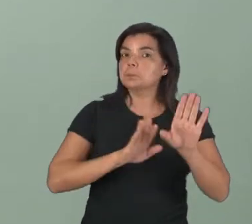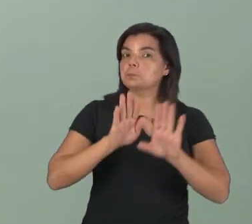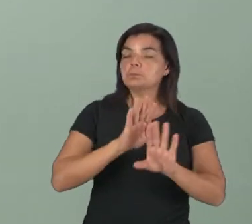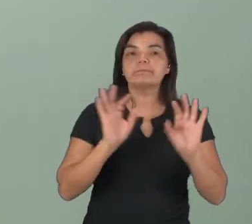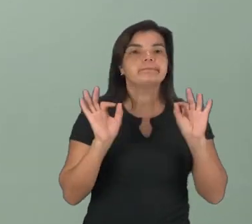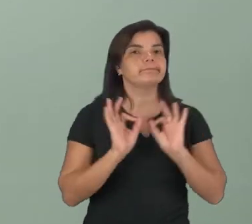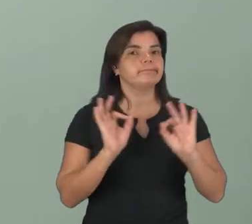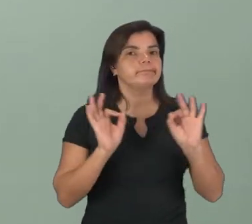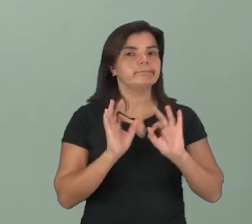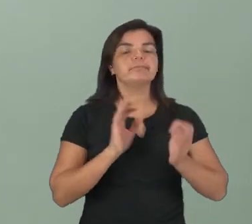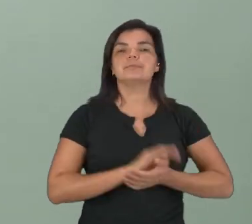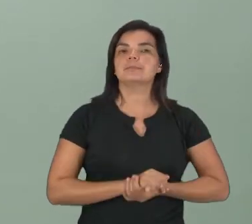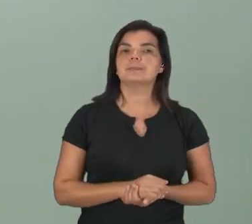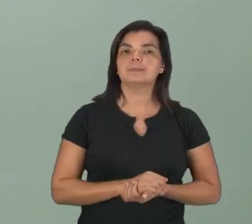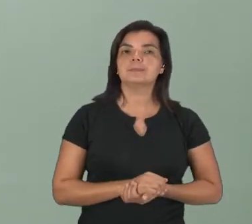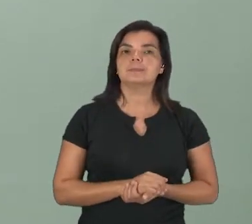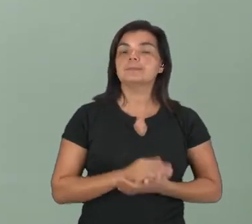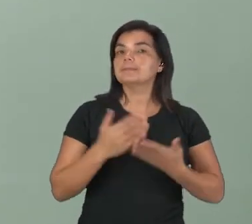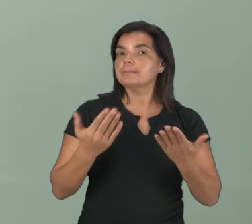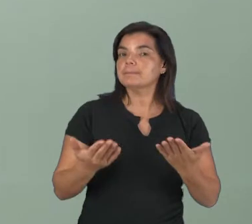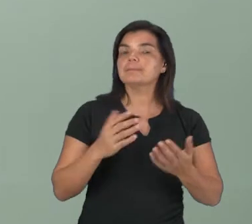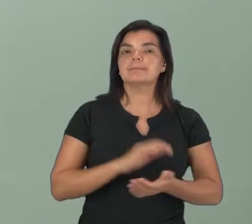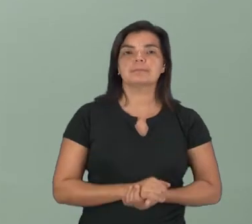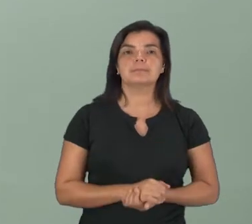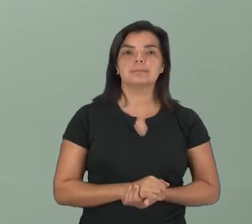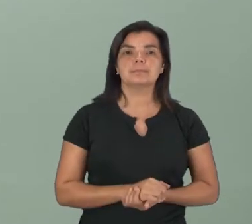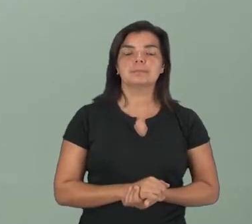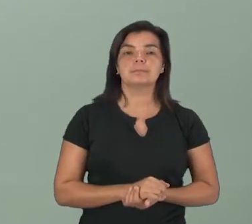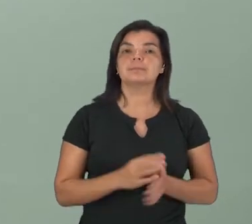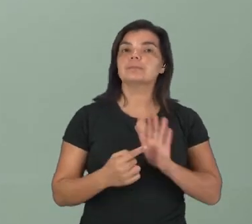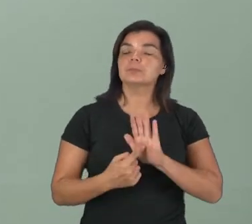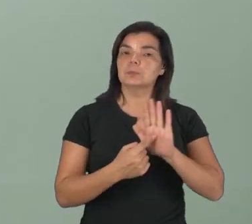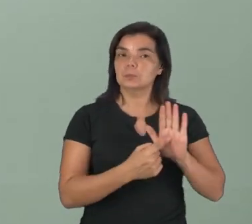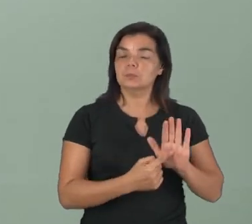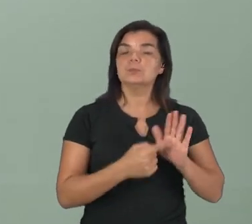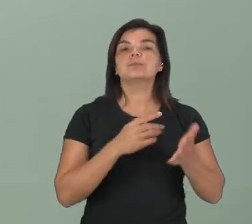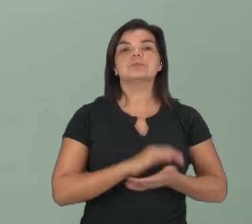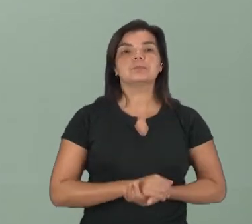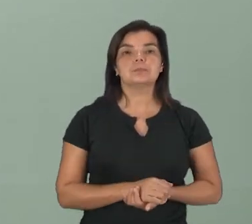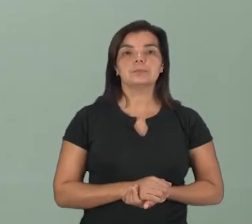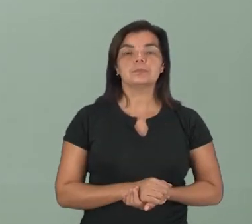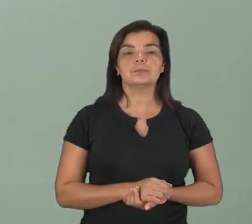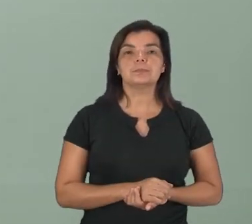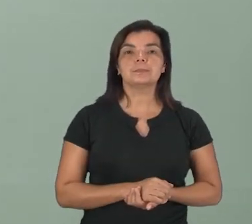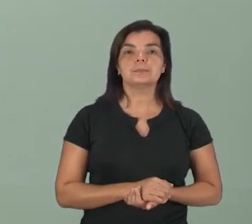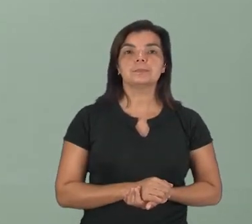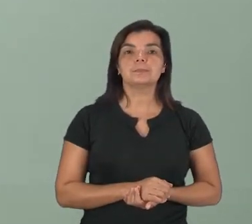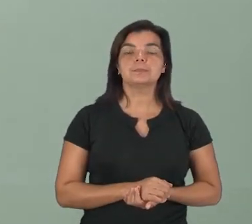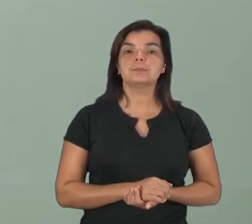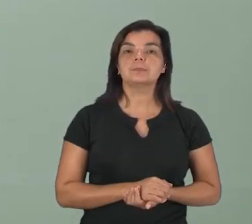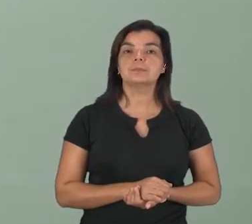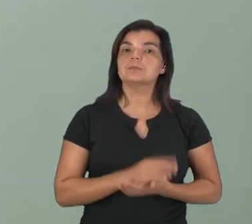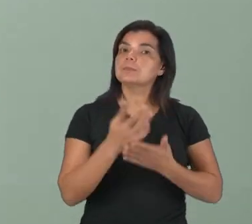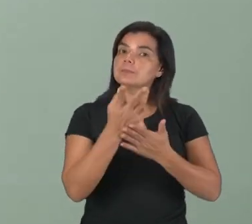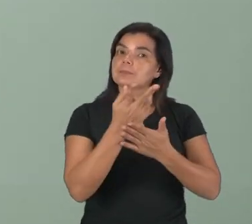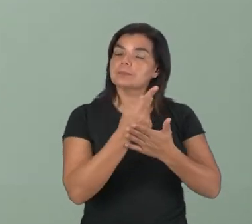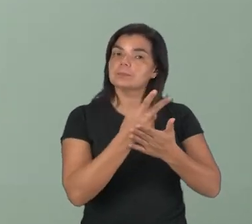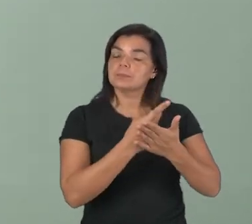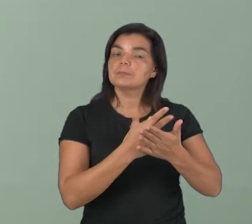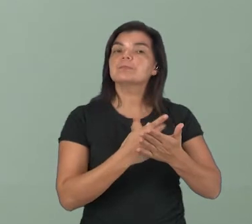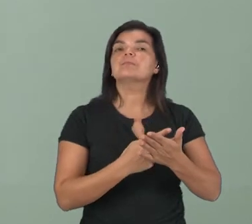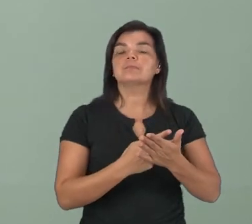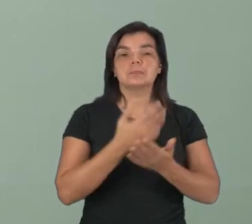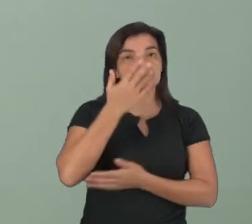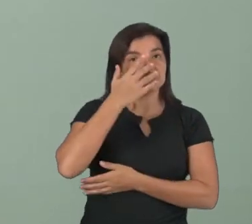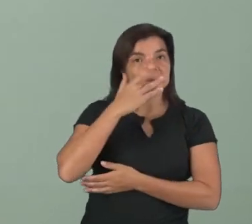não é mesmo? Então, crianças, esta foi a representação, tá? Foi o desenho,